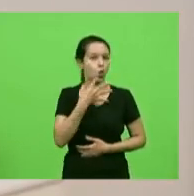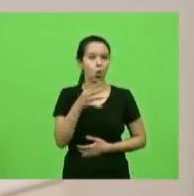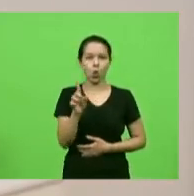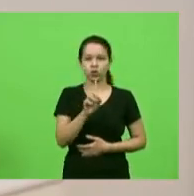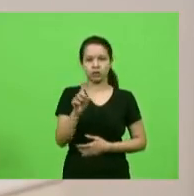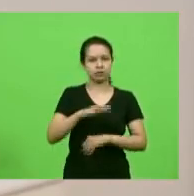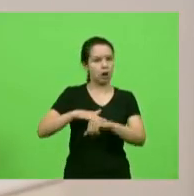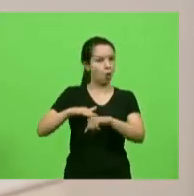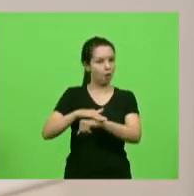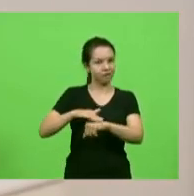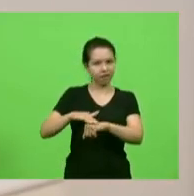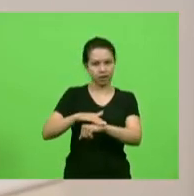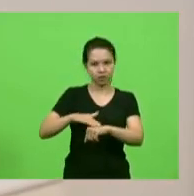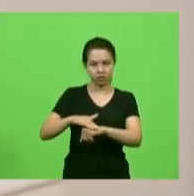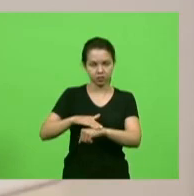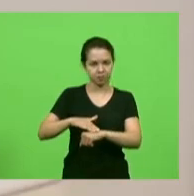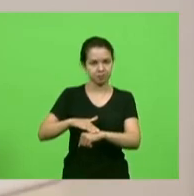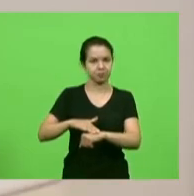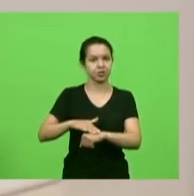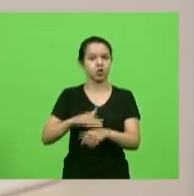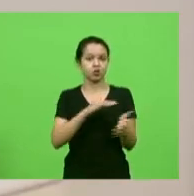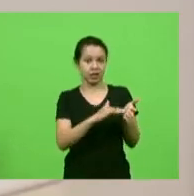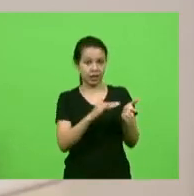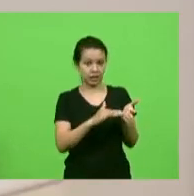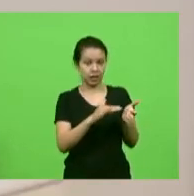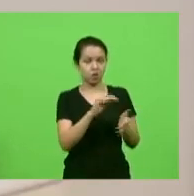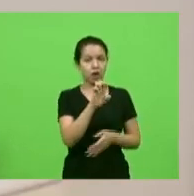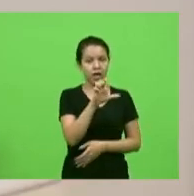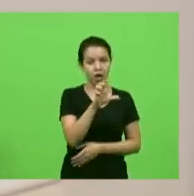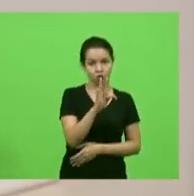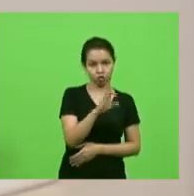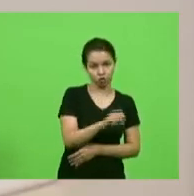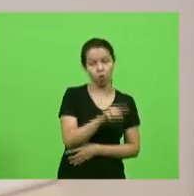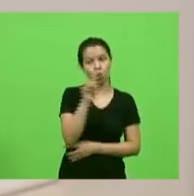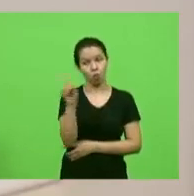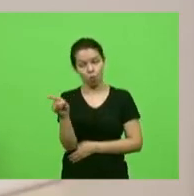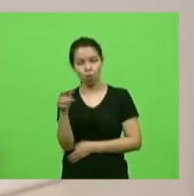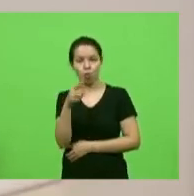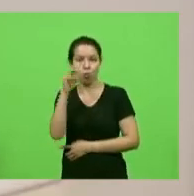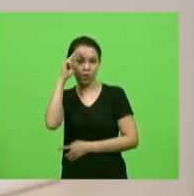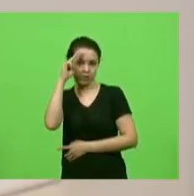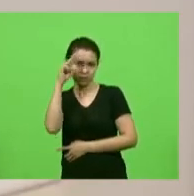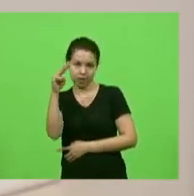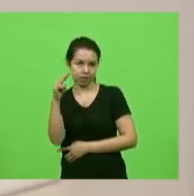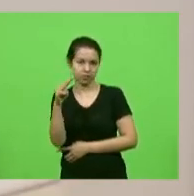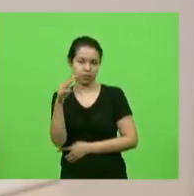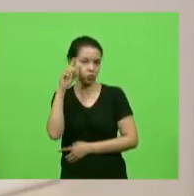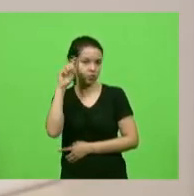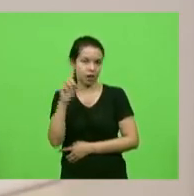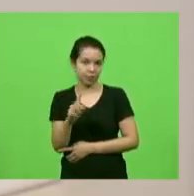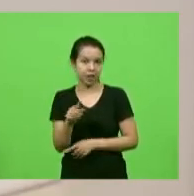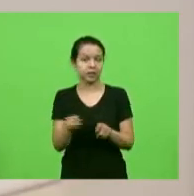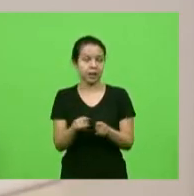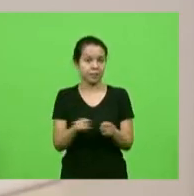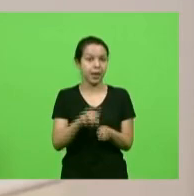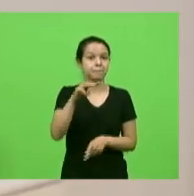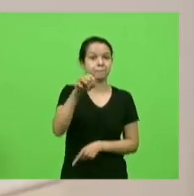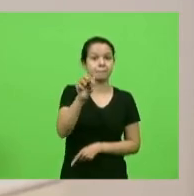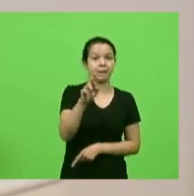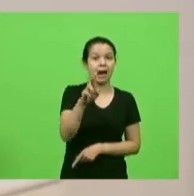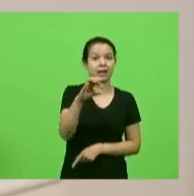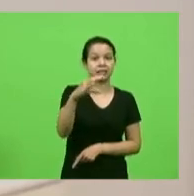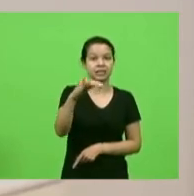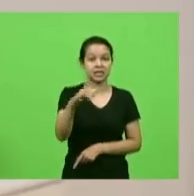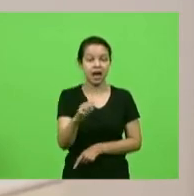conversa do secretário Elton com o governador. E a Márcia Regina Jeremias Pauli diz